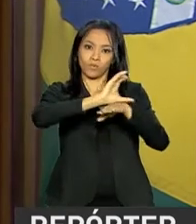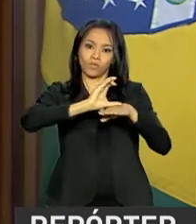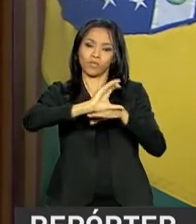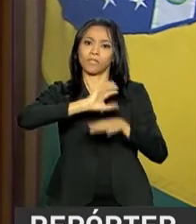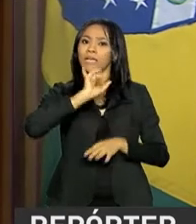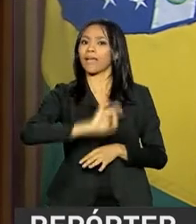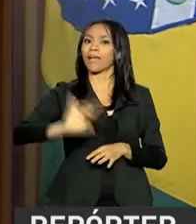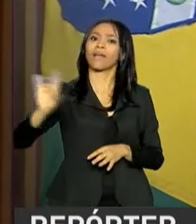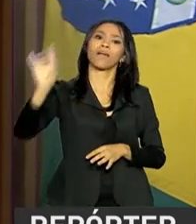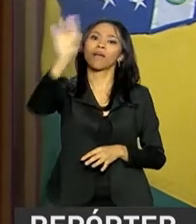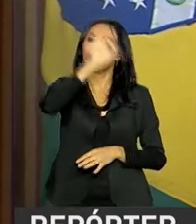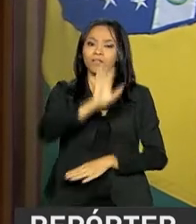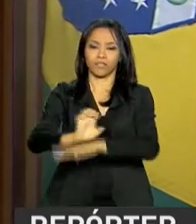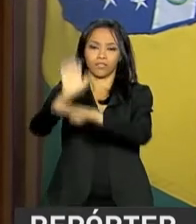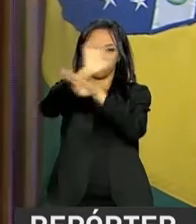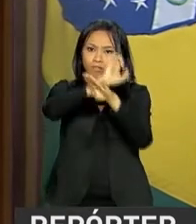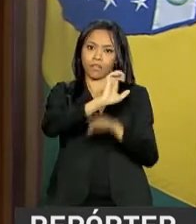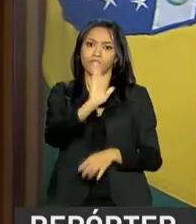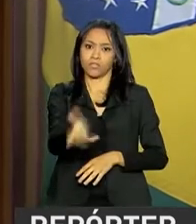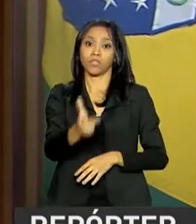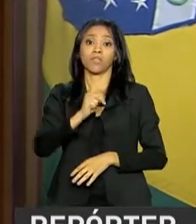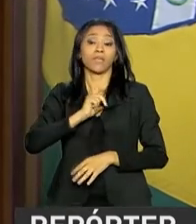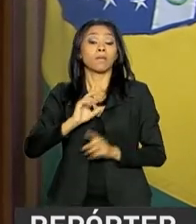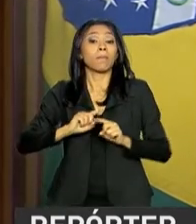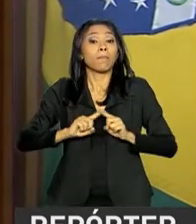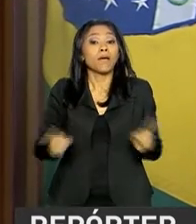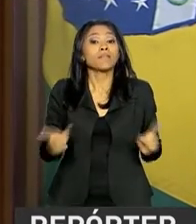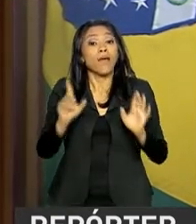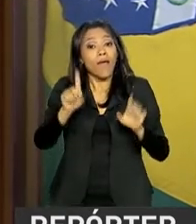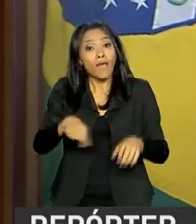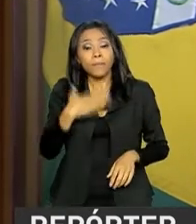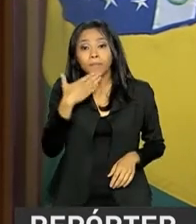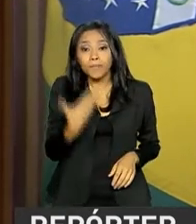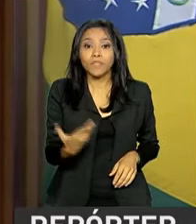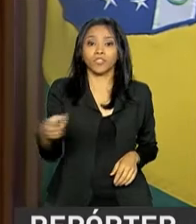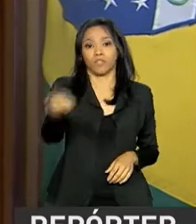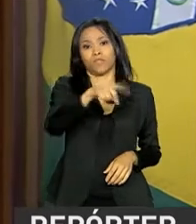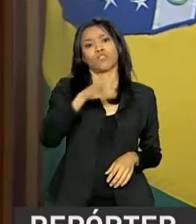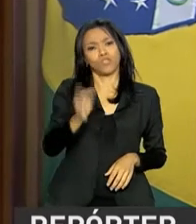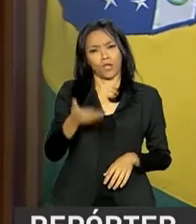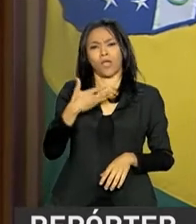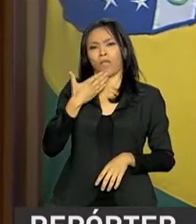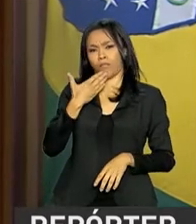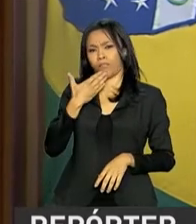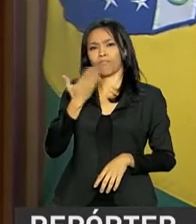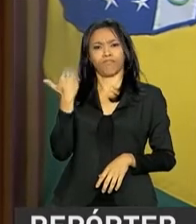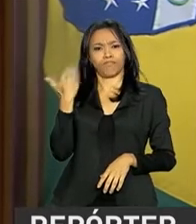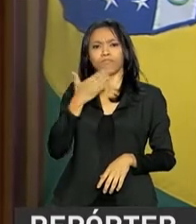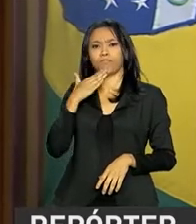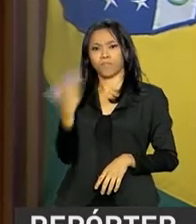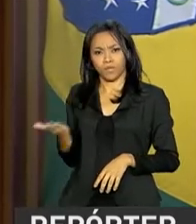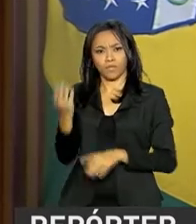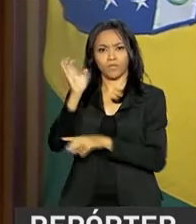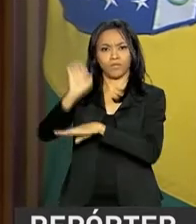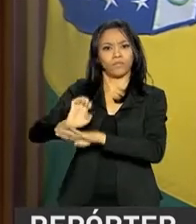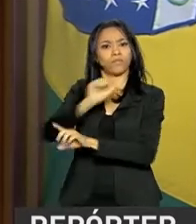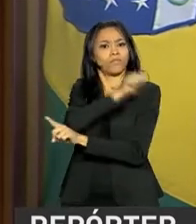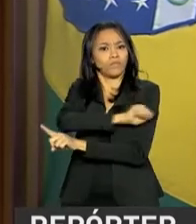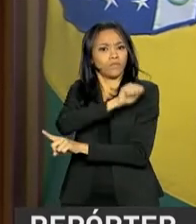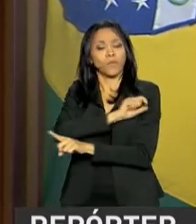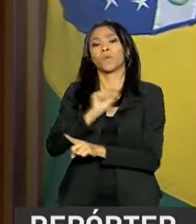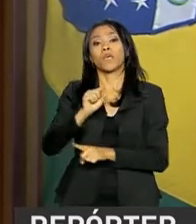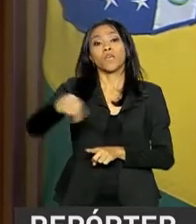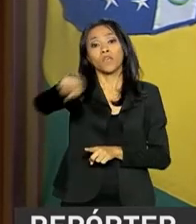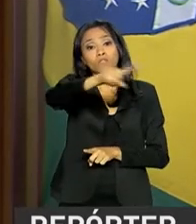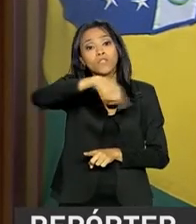qual dos estados brasileiros mas é pedir aos senhores como pedir no rio de janeiro ao lado do governador pezão que os senhores